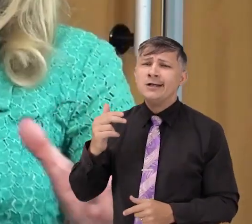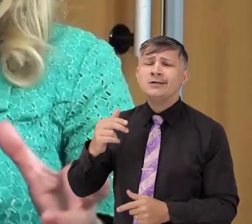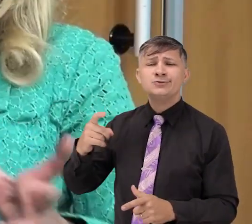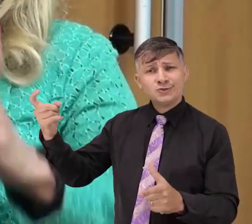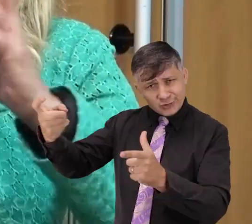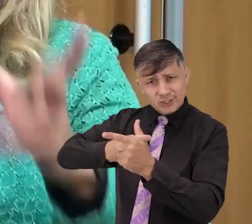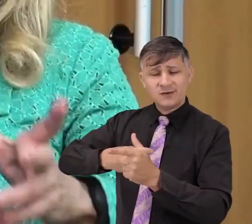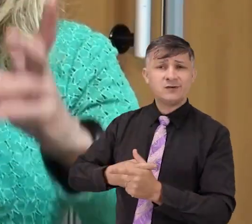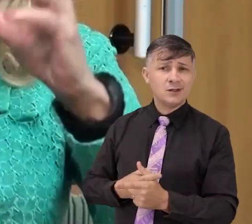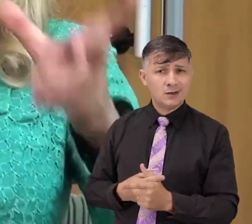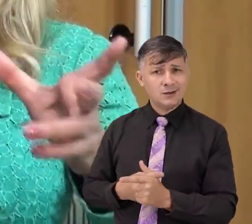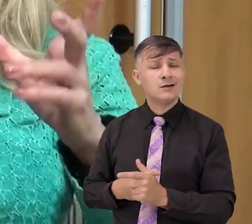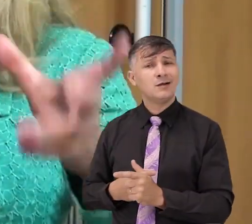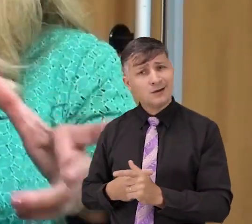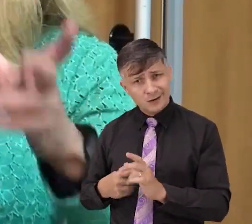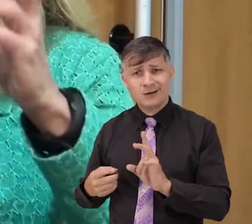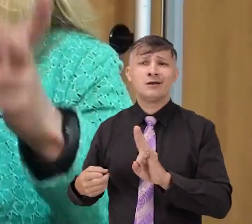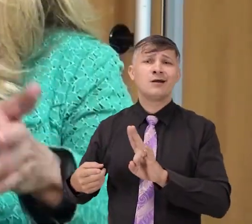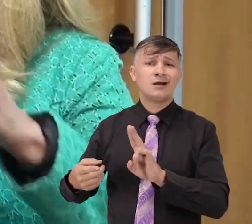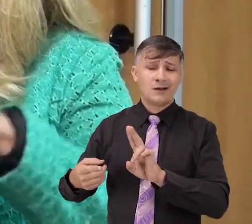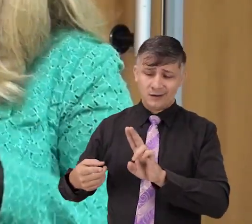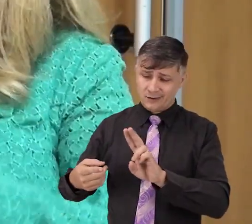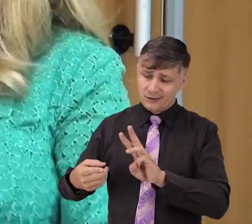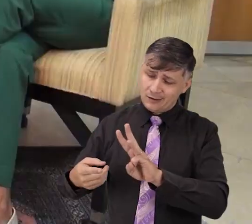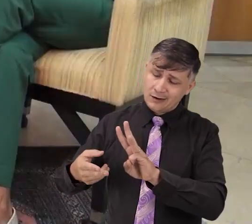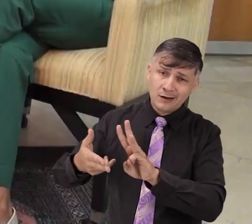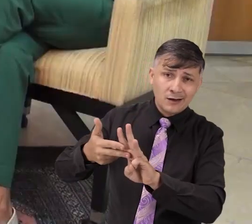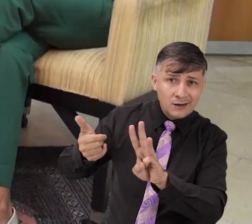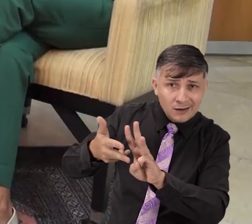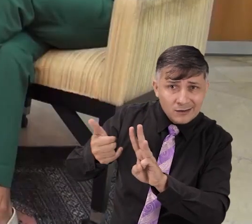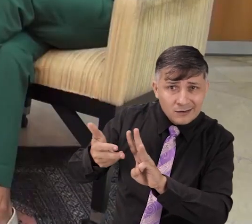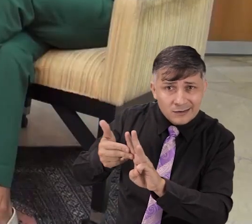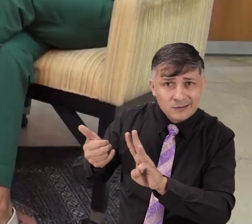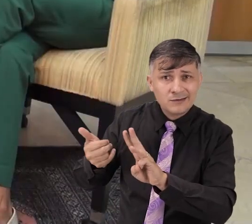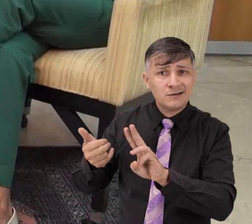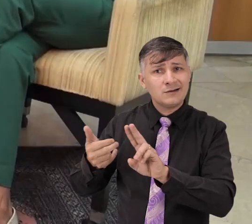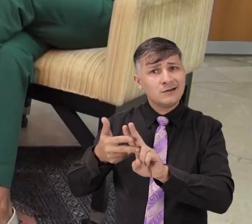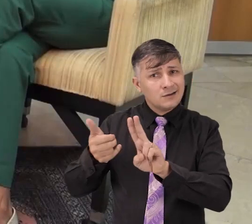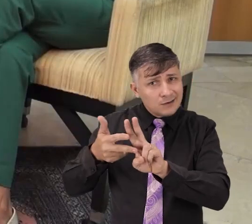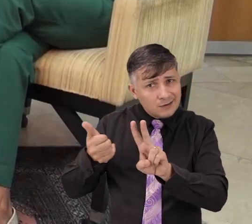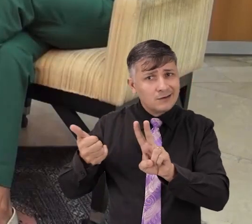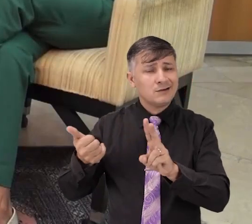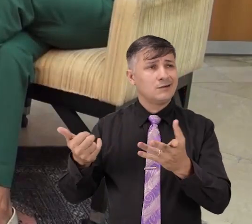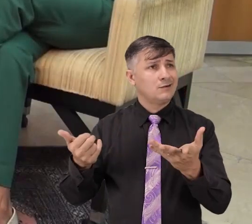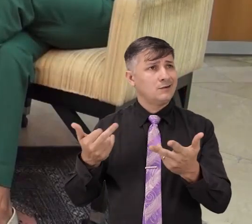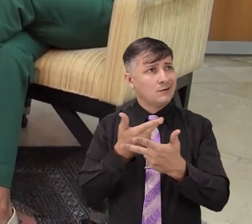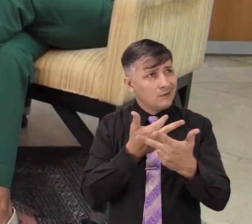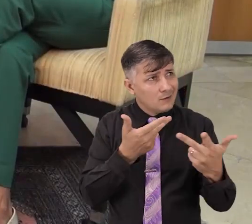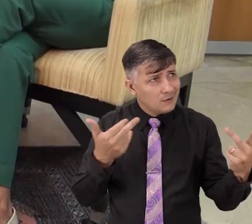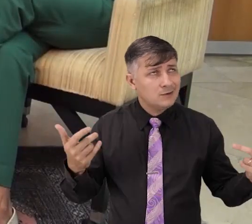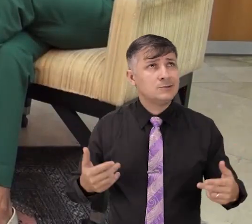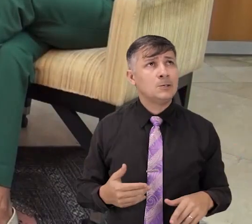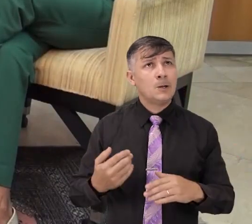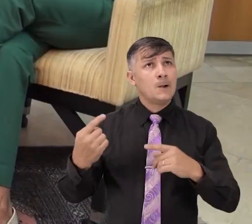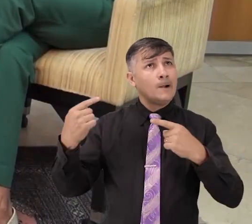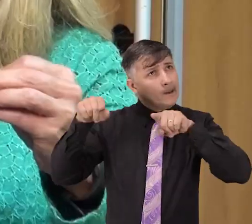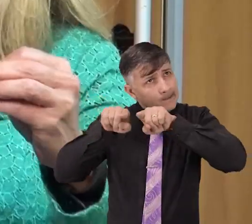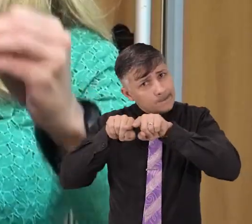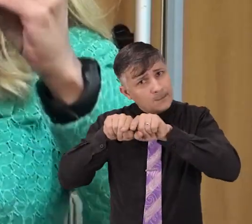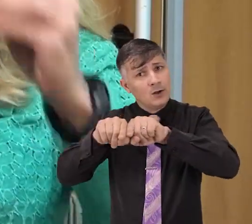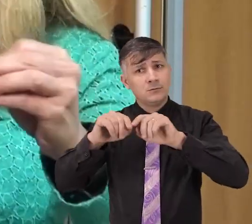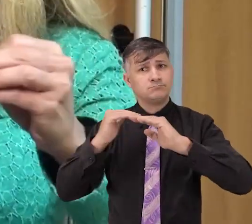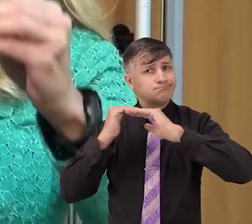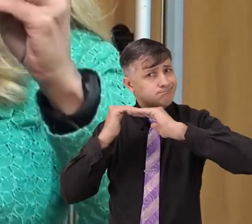Enfim, né, são dívidas que têm que ser pagas a partir dessas medidas. Claro. É cotas, é paridade, é você